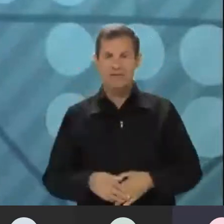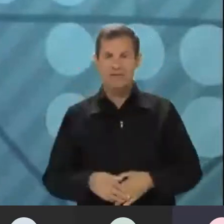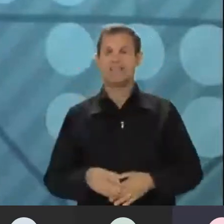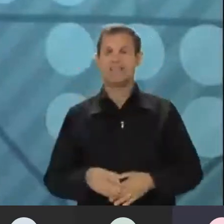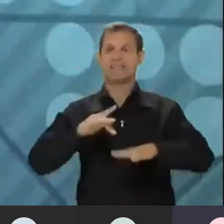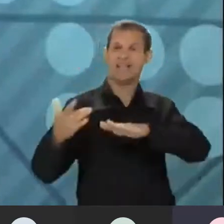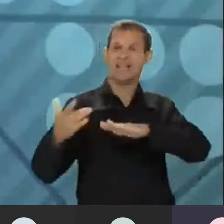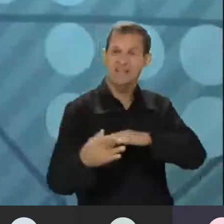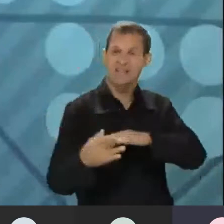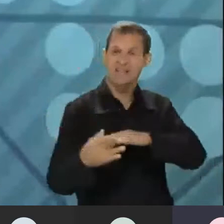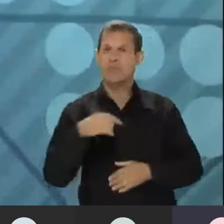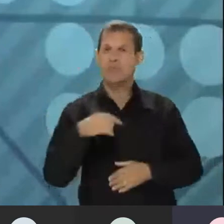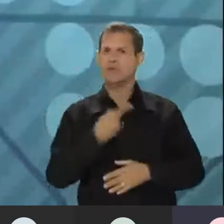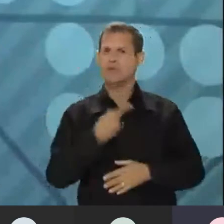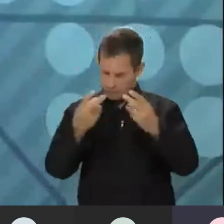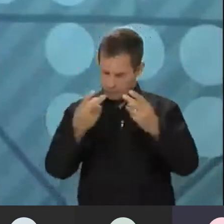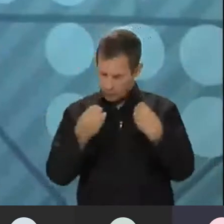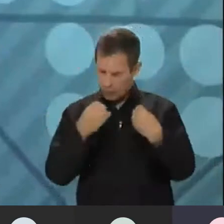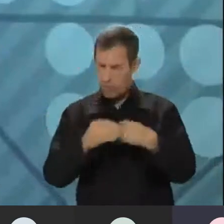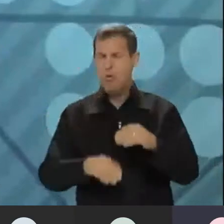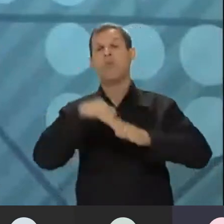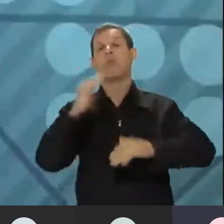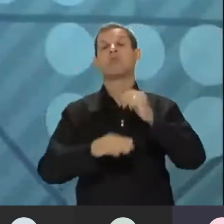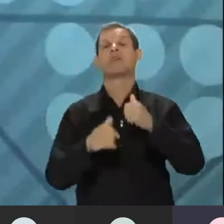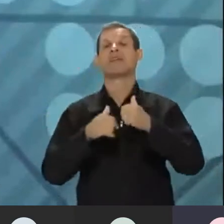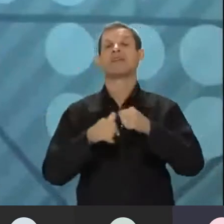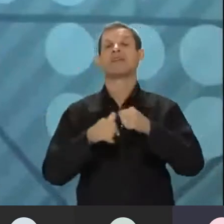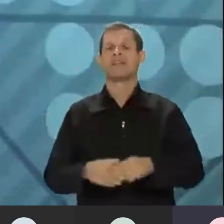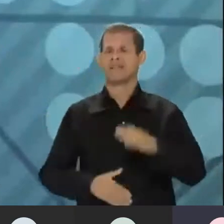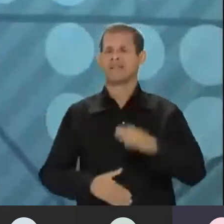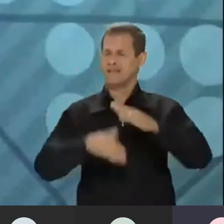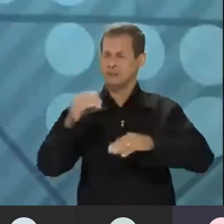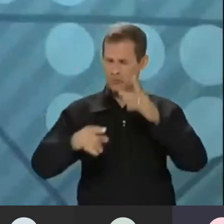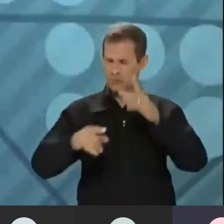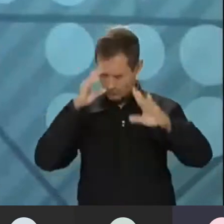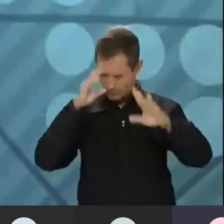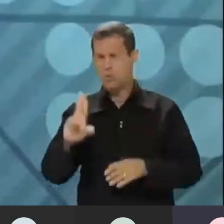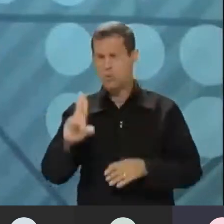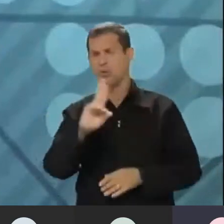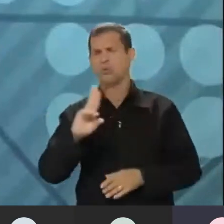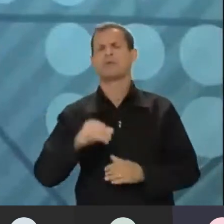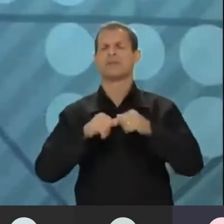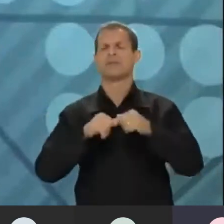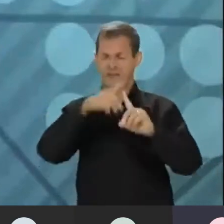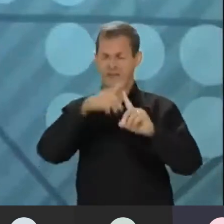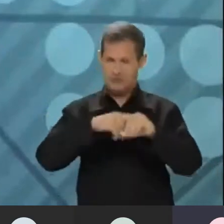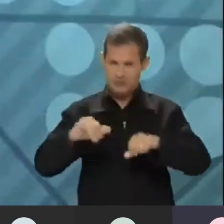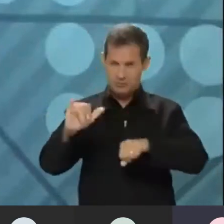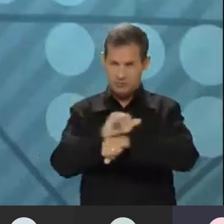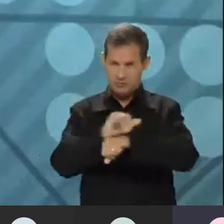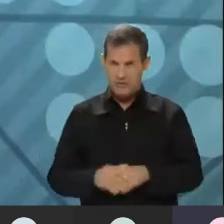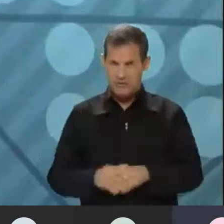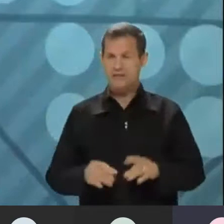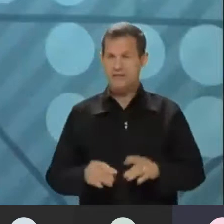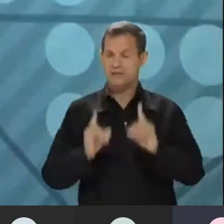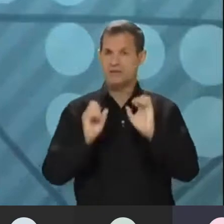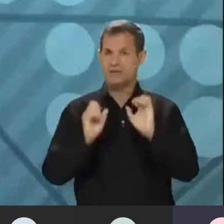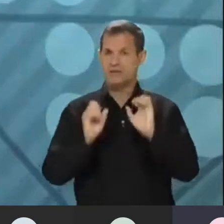isso nas redes sociais. É importante a gente ver como profissionais nessa área já estão pensando, já estão aplicando esse tipo de estratégia